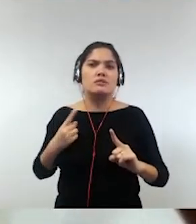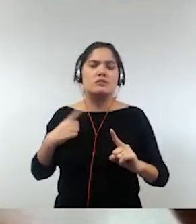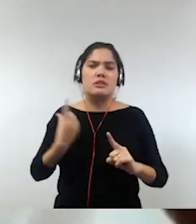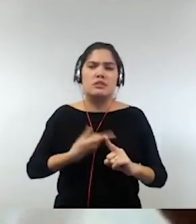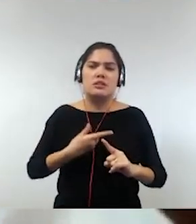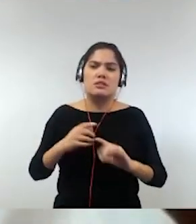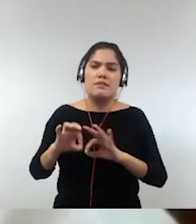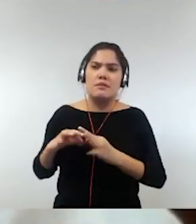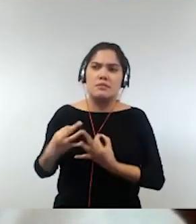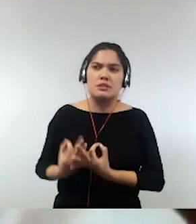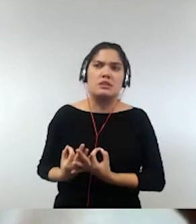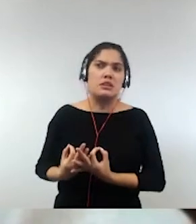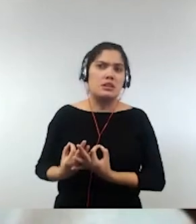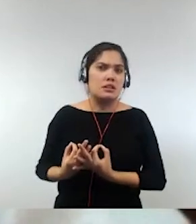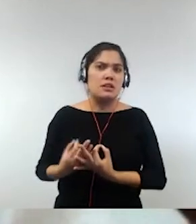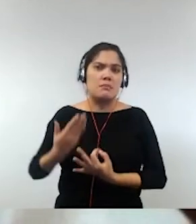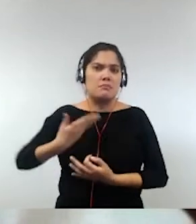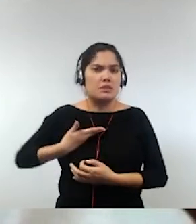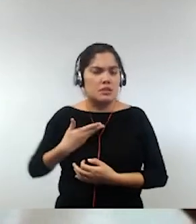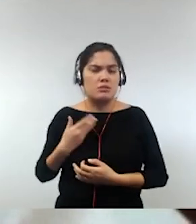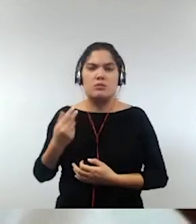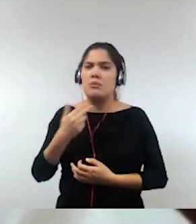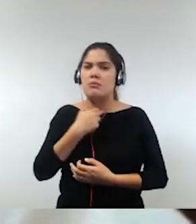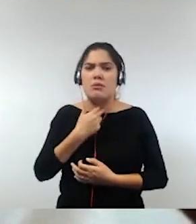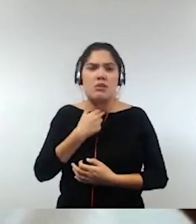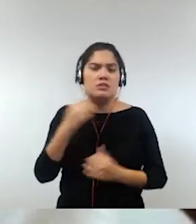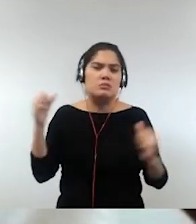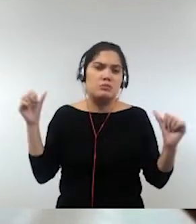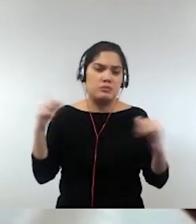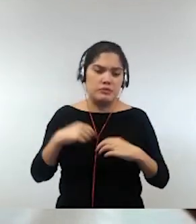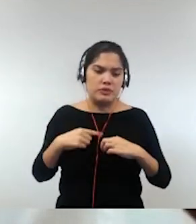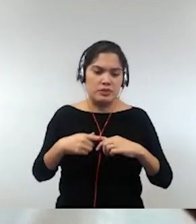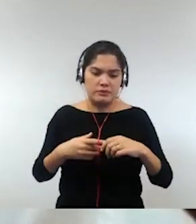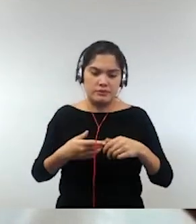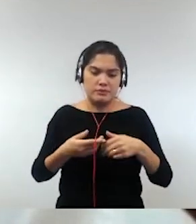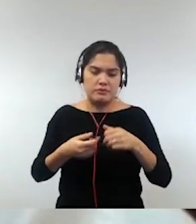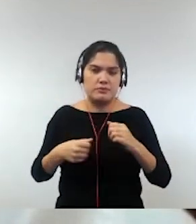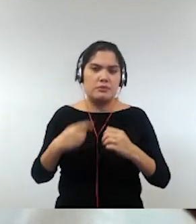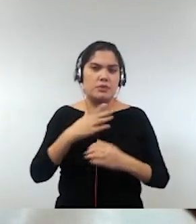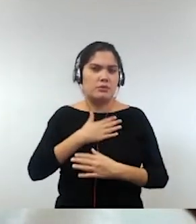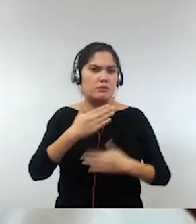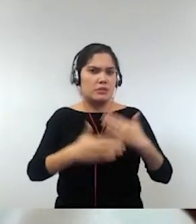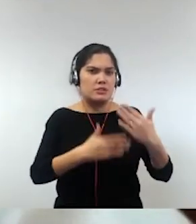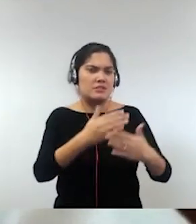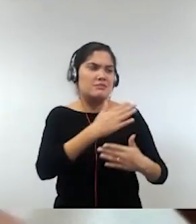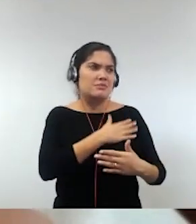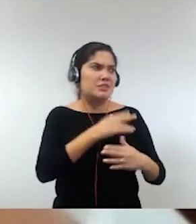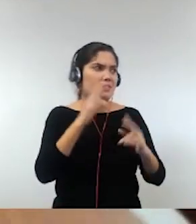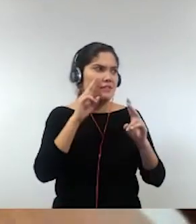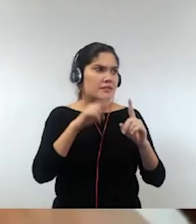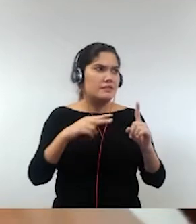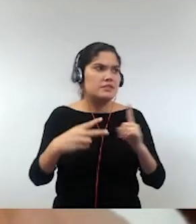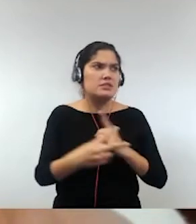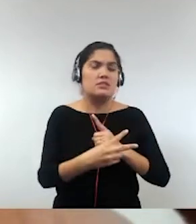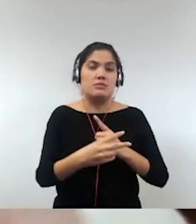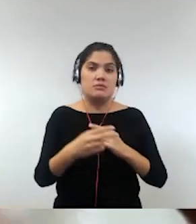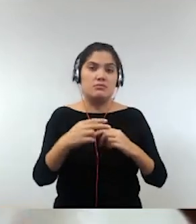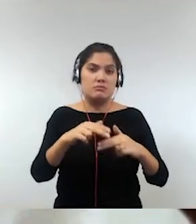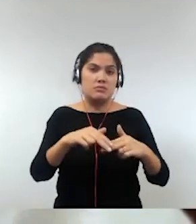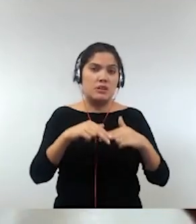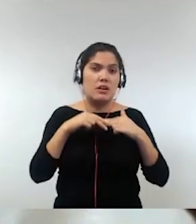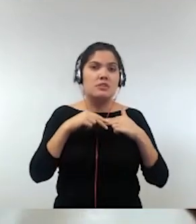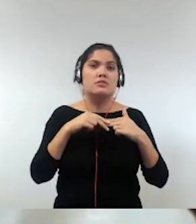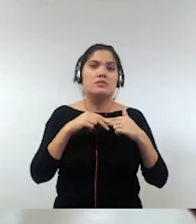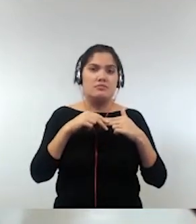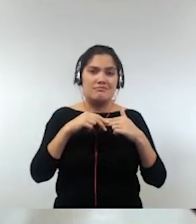entes queridos, ele não pode ser agravado com mais um processo, a meu ver. Então, a situação da pandemia